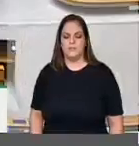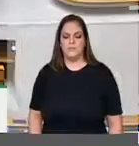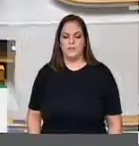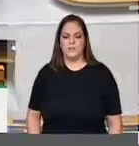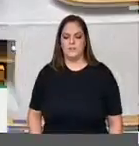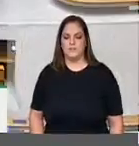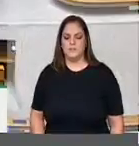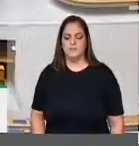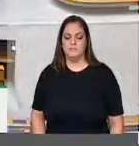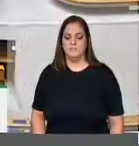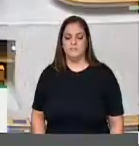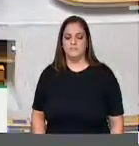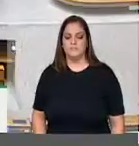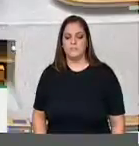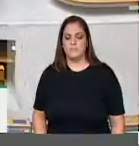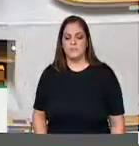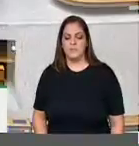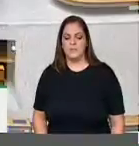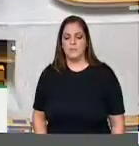Gente.